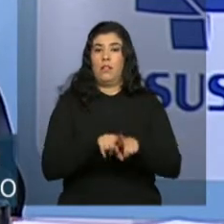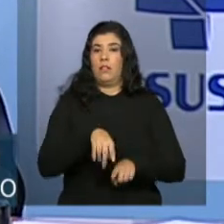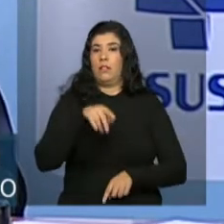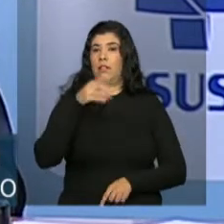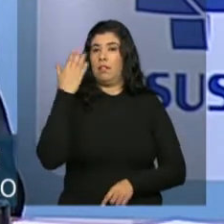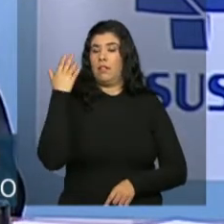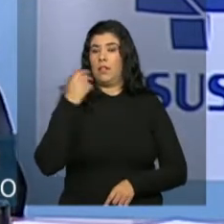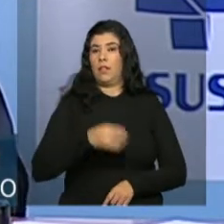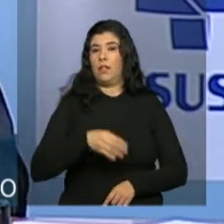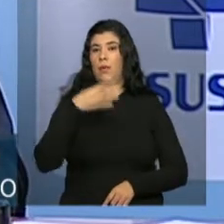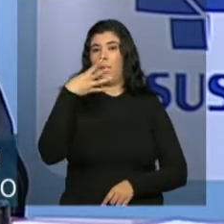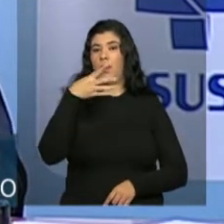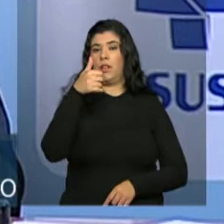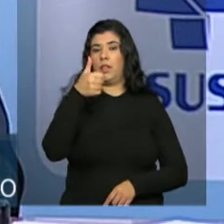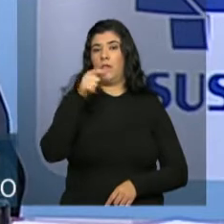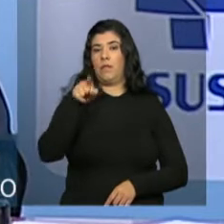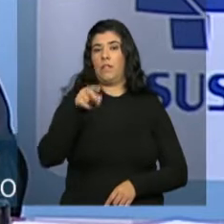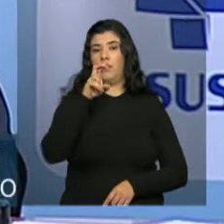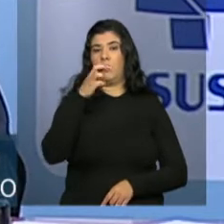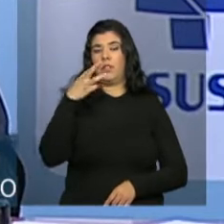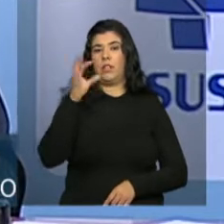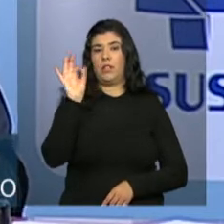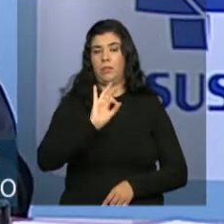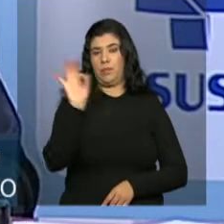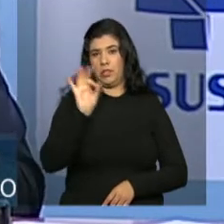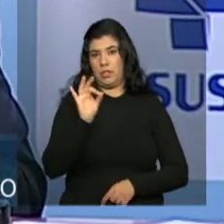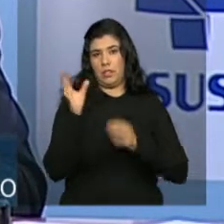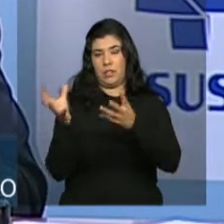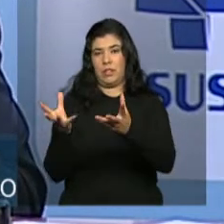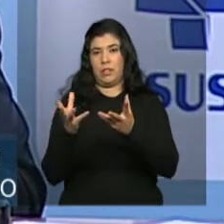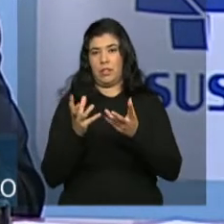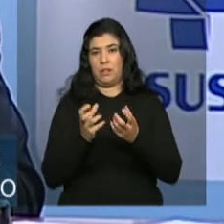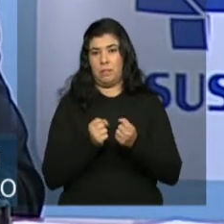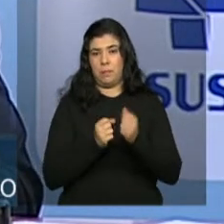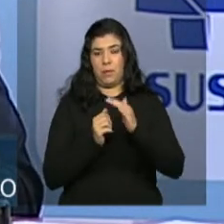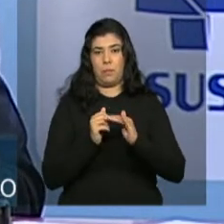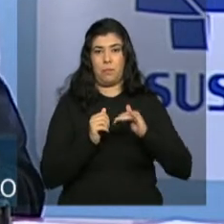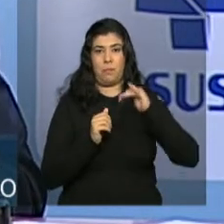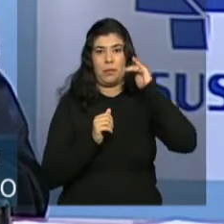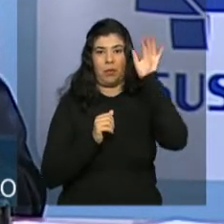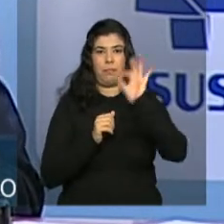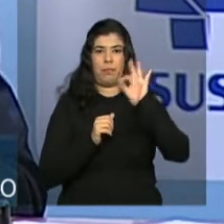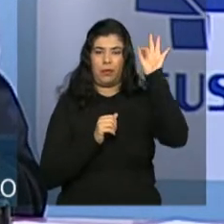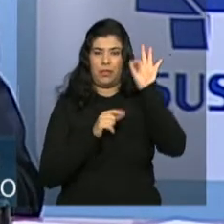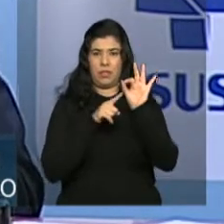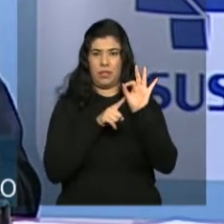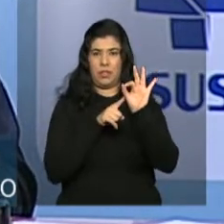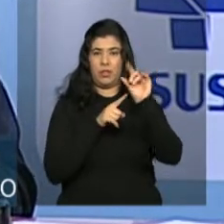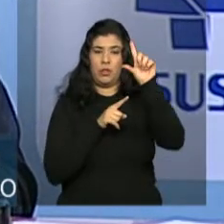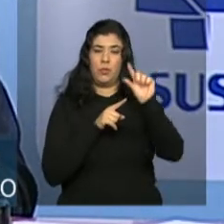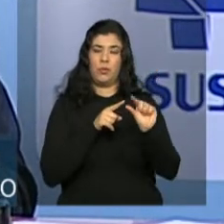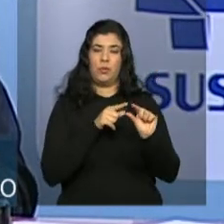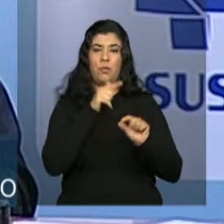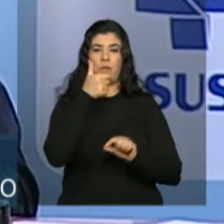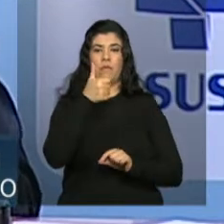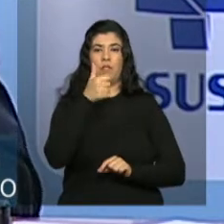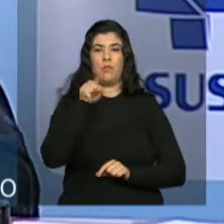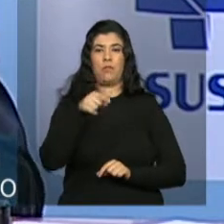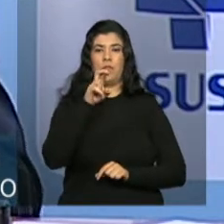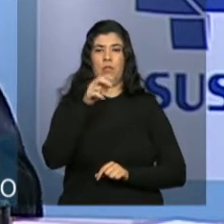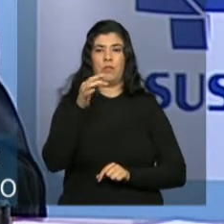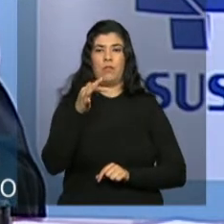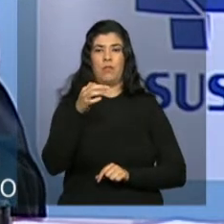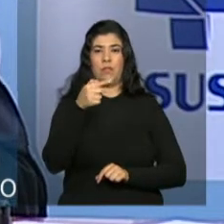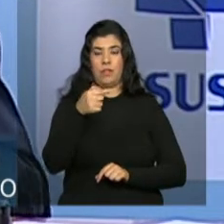1,53 por cento né recebendo o maior índice a gente vai ter somente 20 1,57